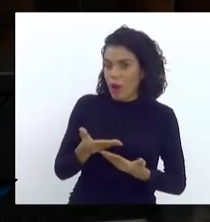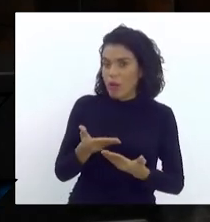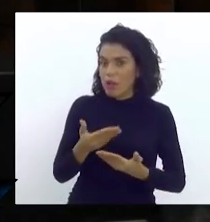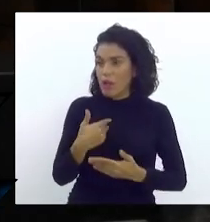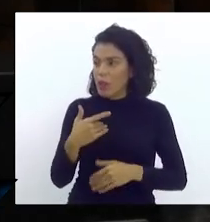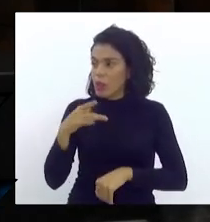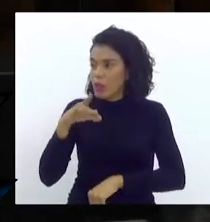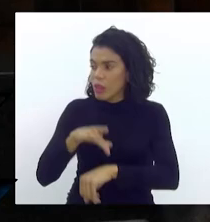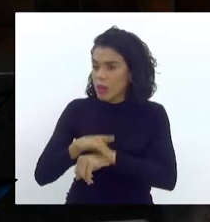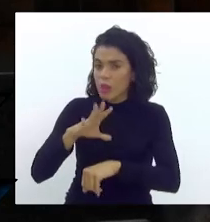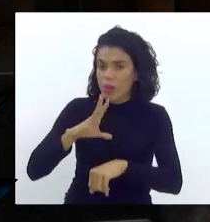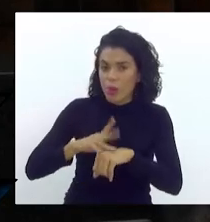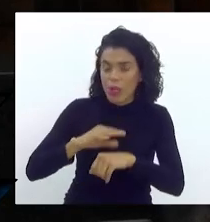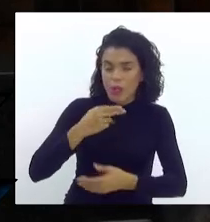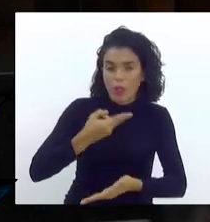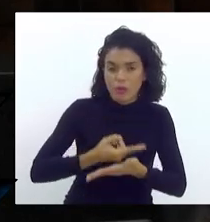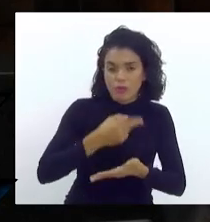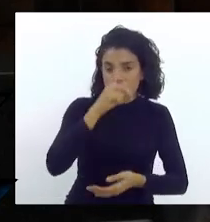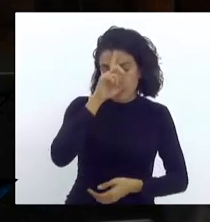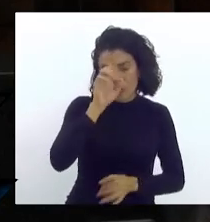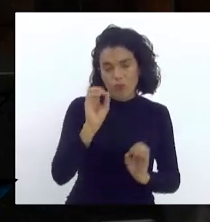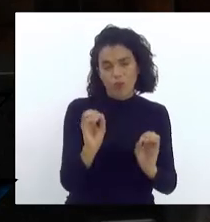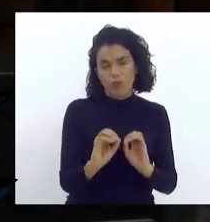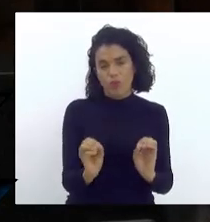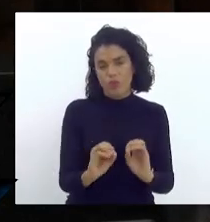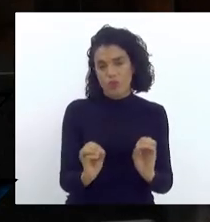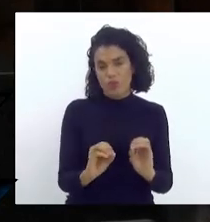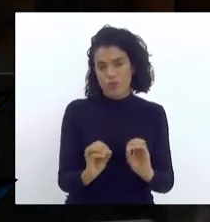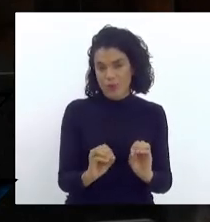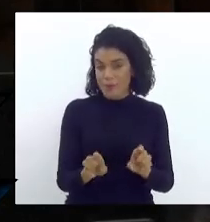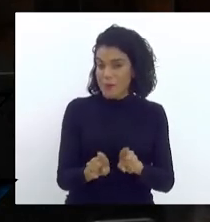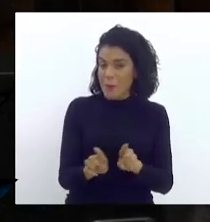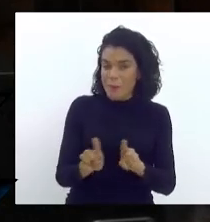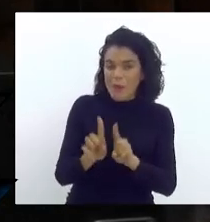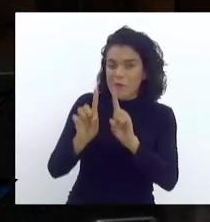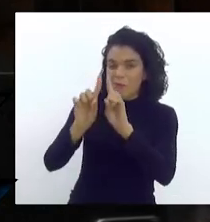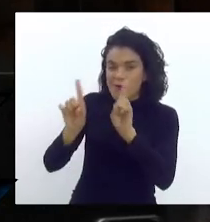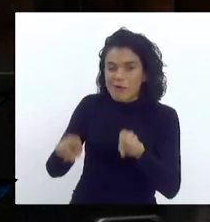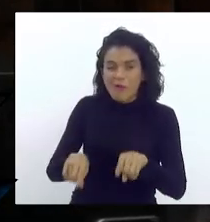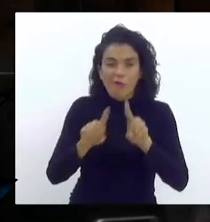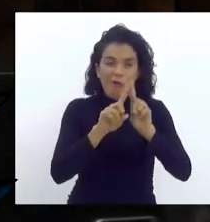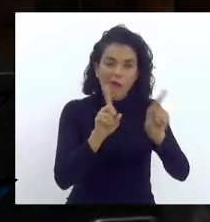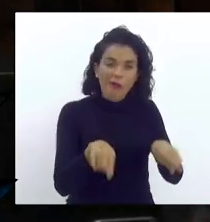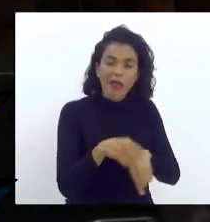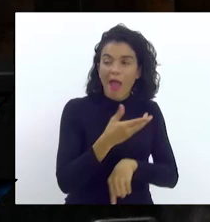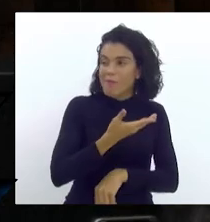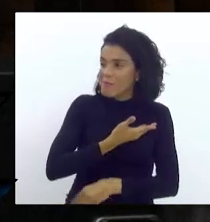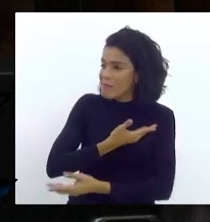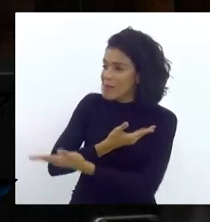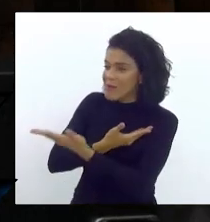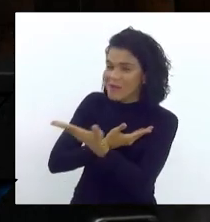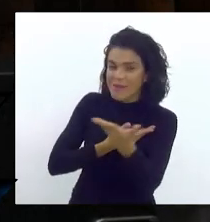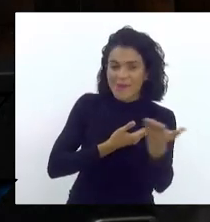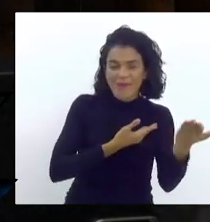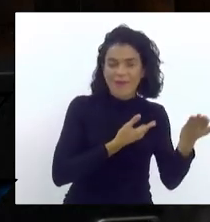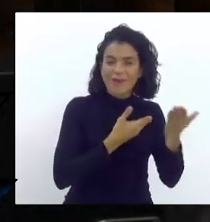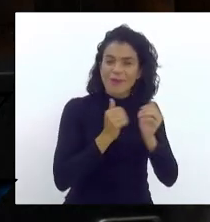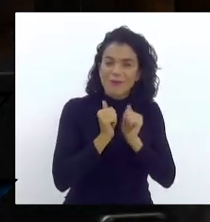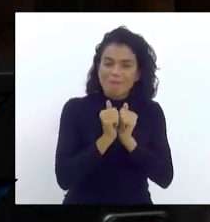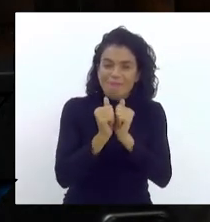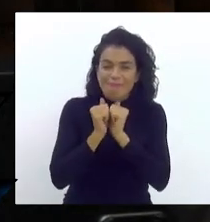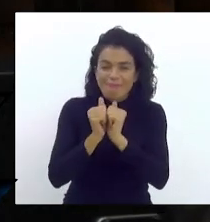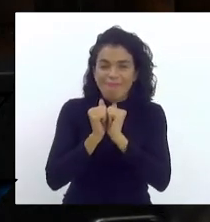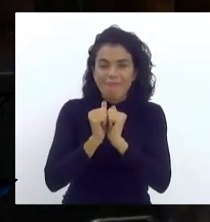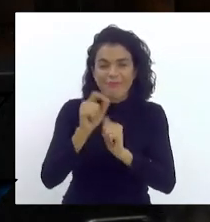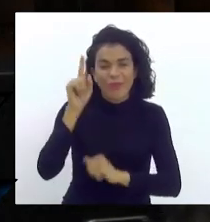estarem adoentados, hospitalizados, e assim também nossos funcionários, pessoas amigas que a gente aprende a conviver, talvez passamos